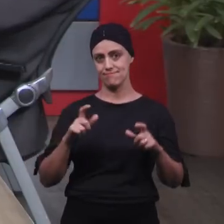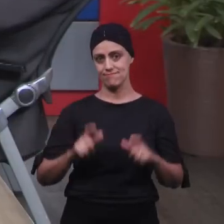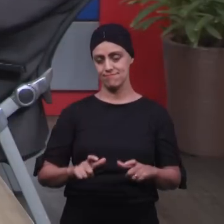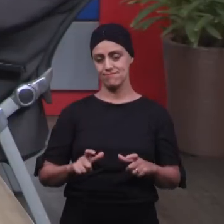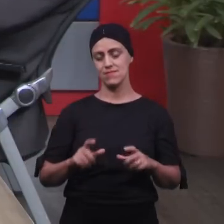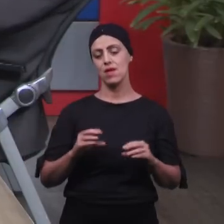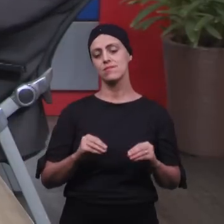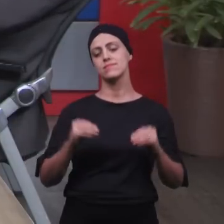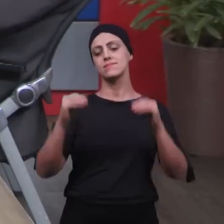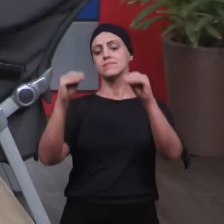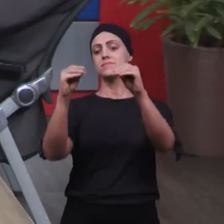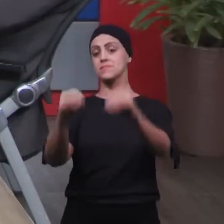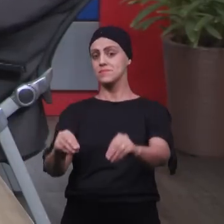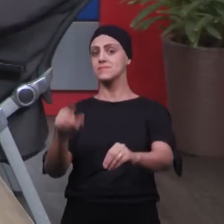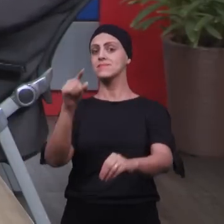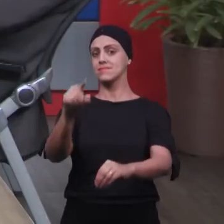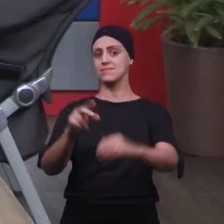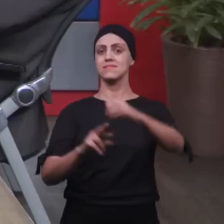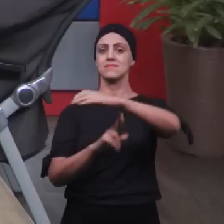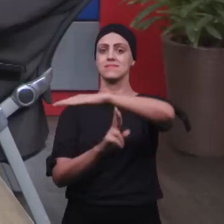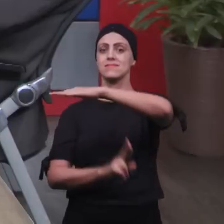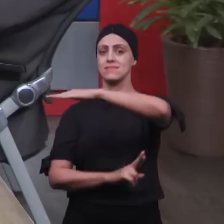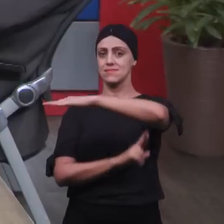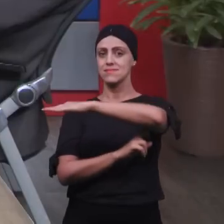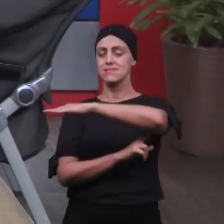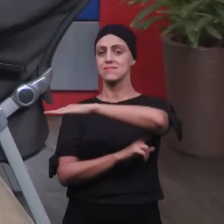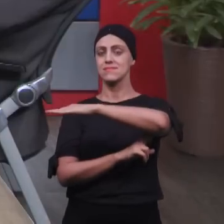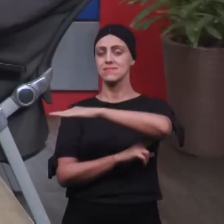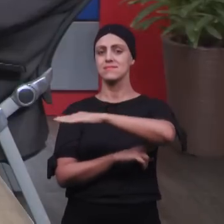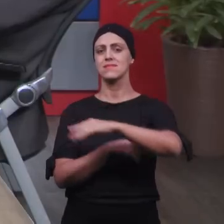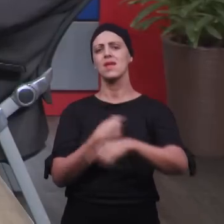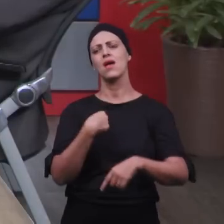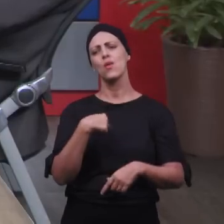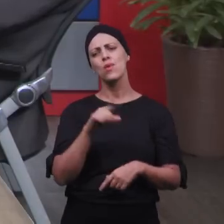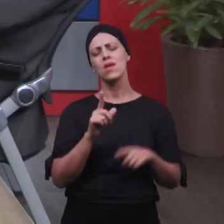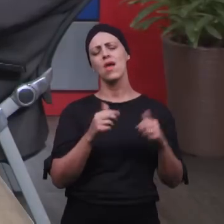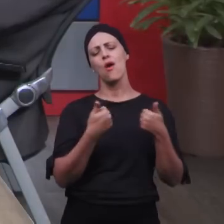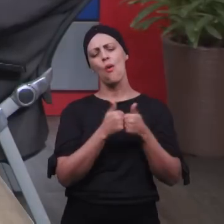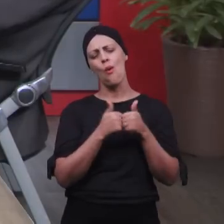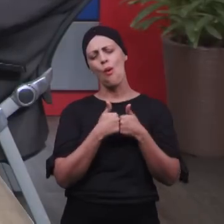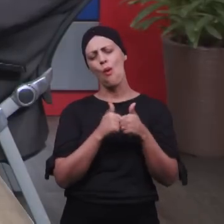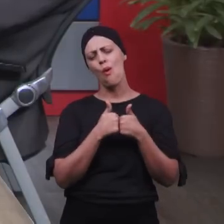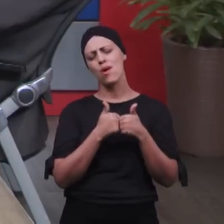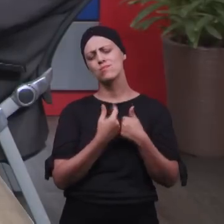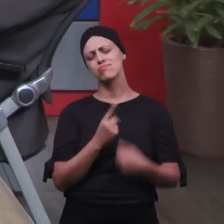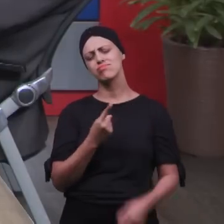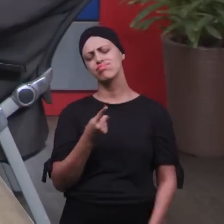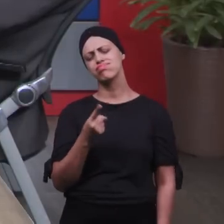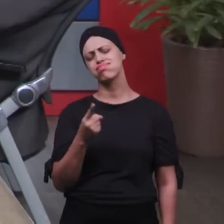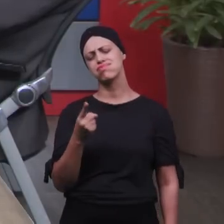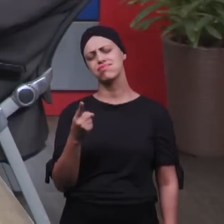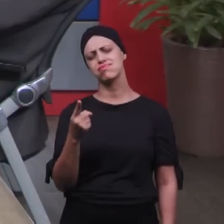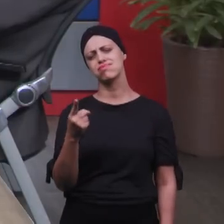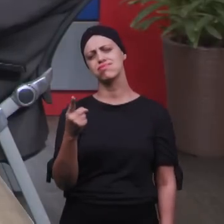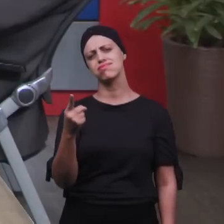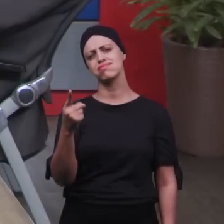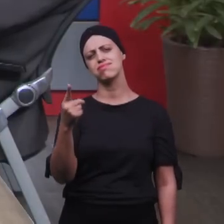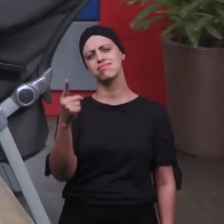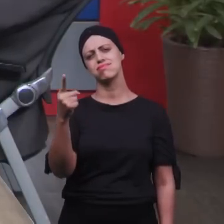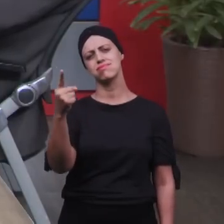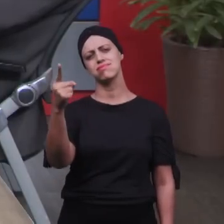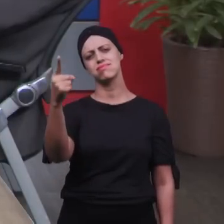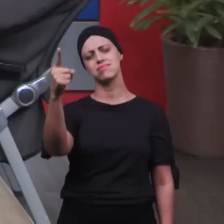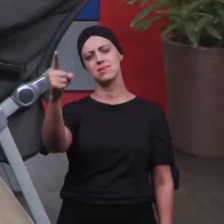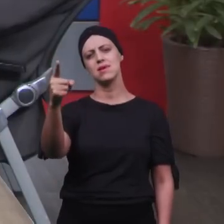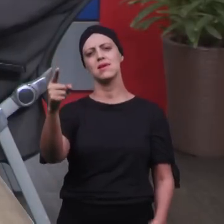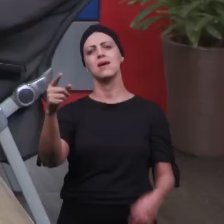avião. E lá pegava um ônibus meia-noite, chegava 10 horas da manhã onde eu tinha que ir, ficava lá às vezes